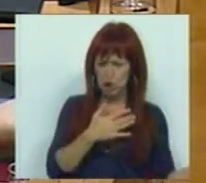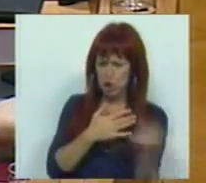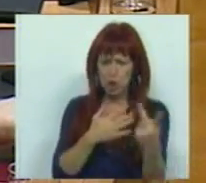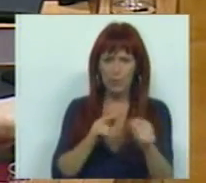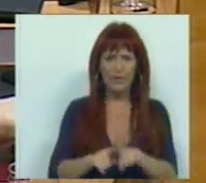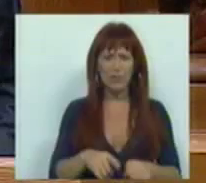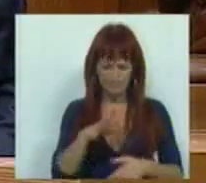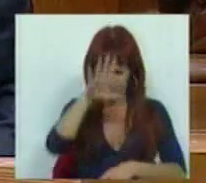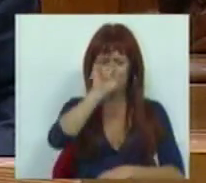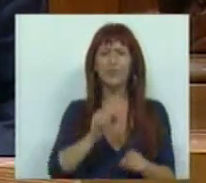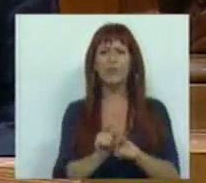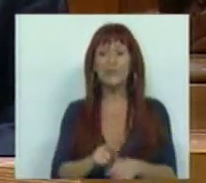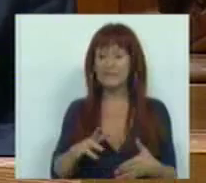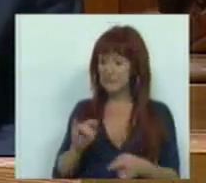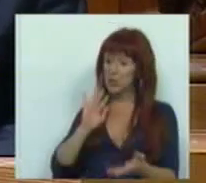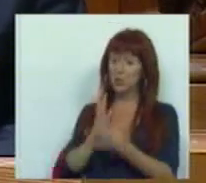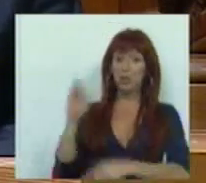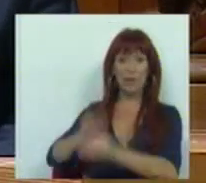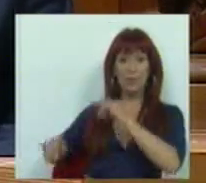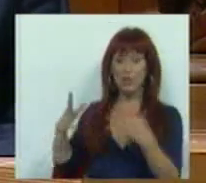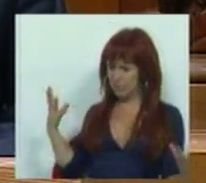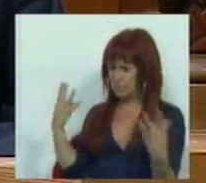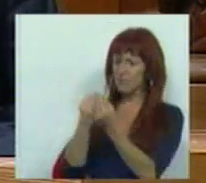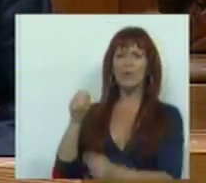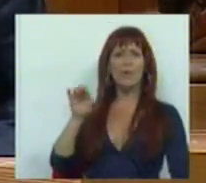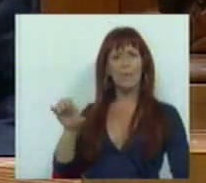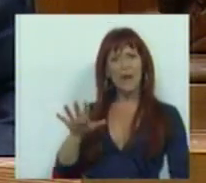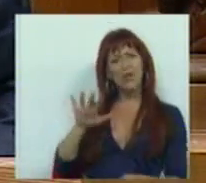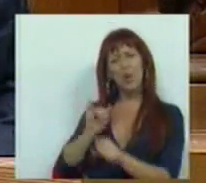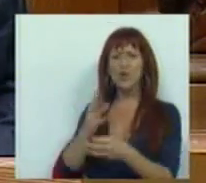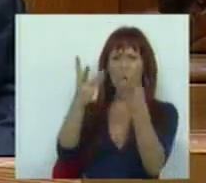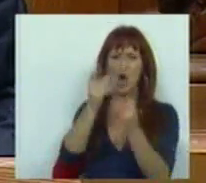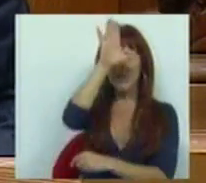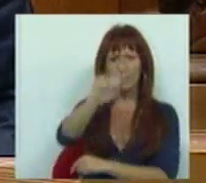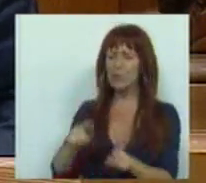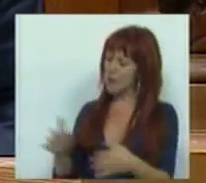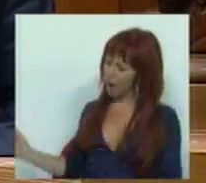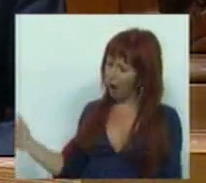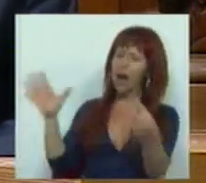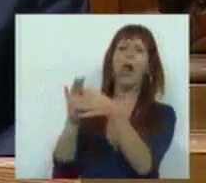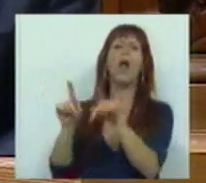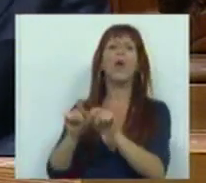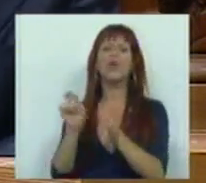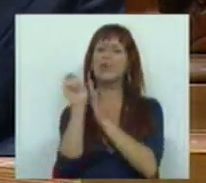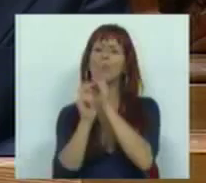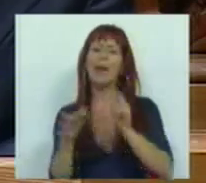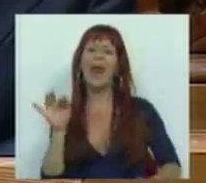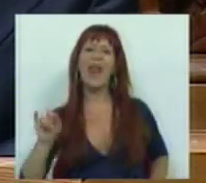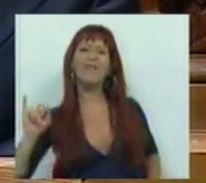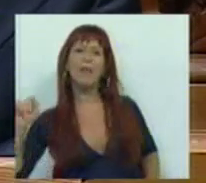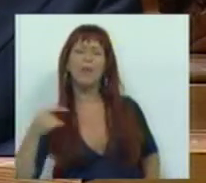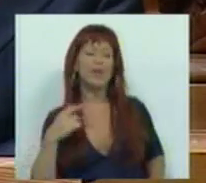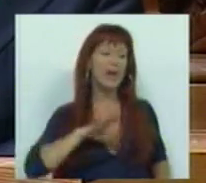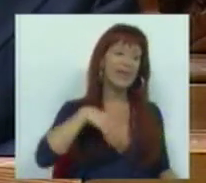responsáveis pela governação desde as últimas eleições. Juntaram-se para o PEC e para os orçamentos do Estado, uniram-se pelos critérios do FMI